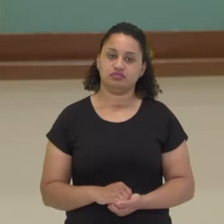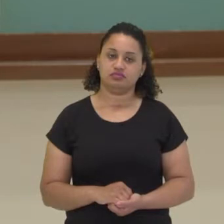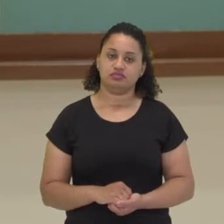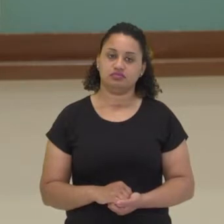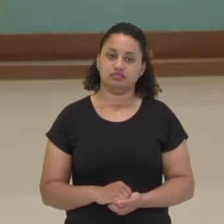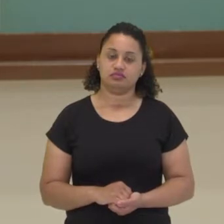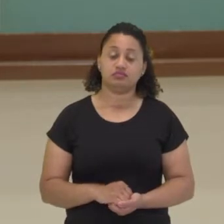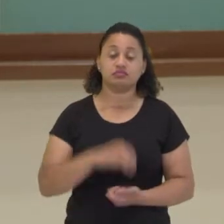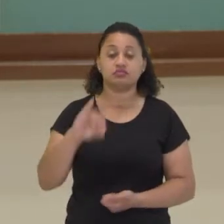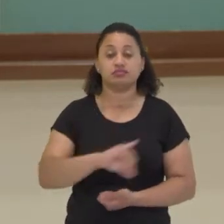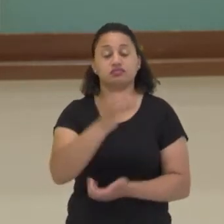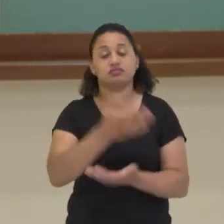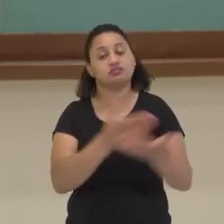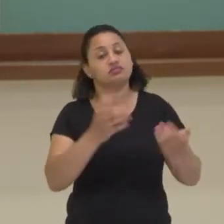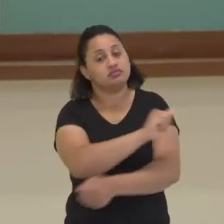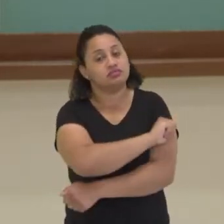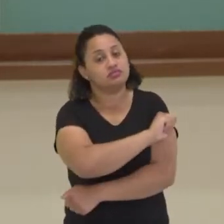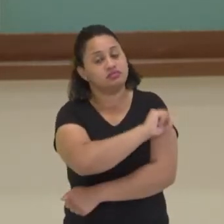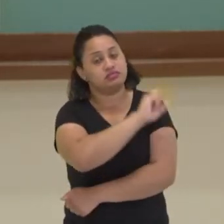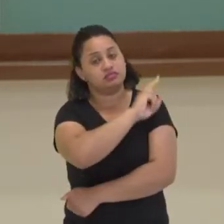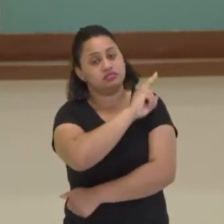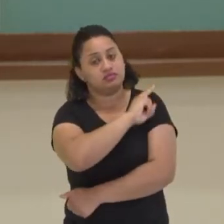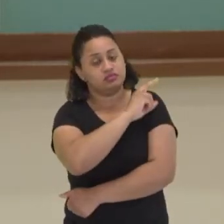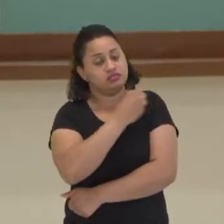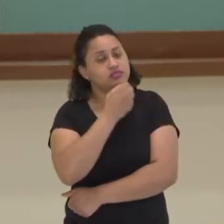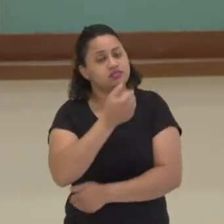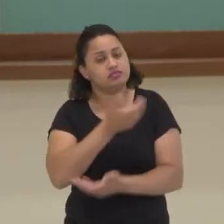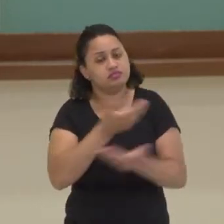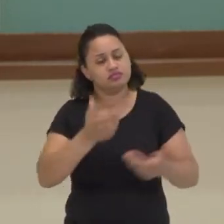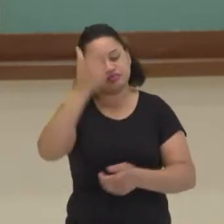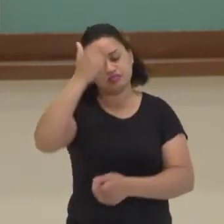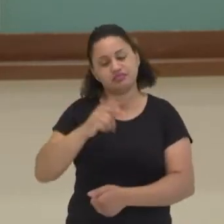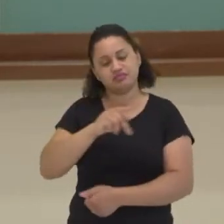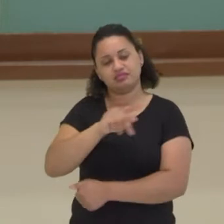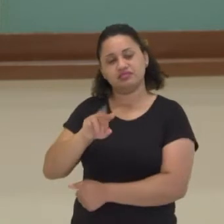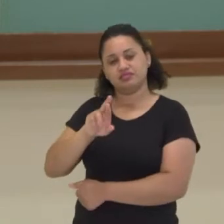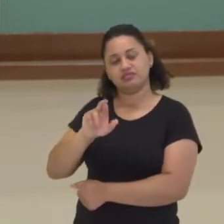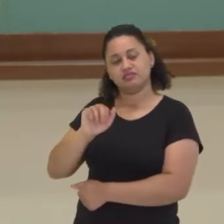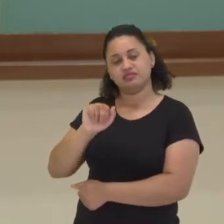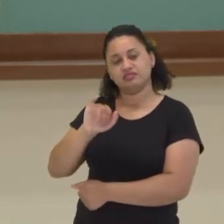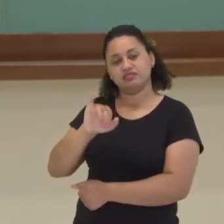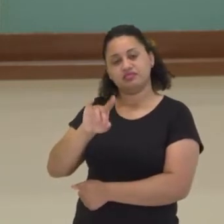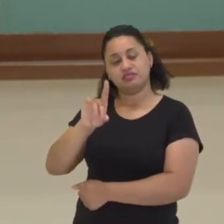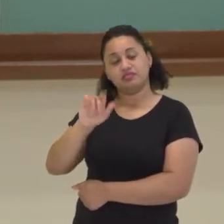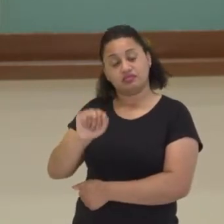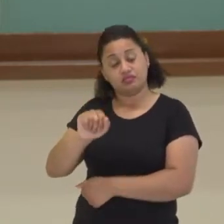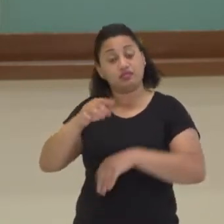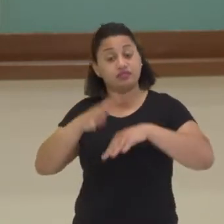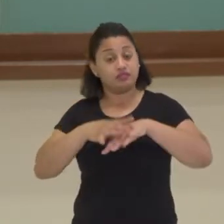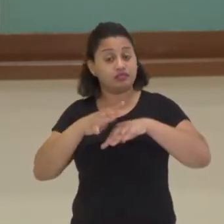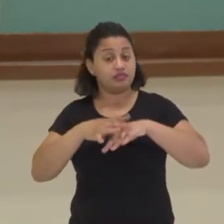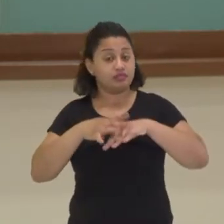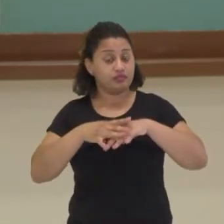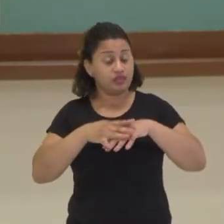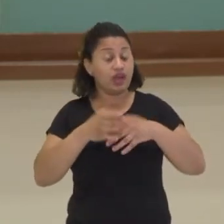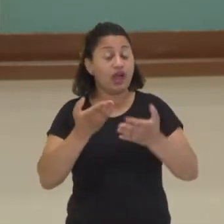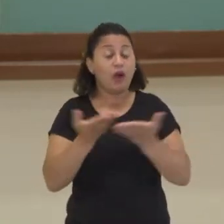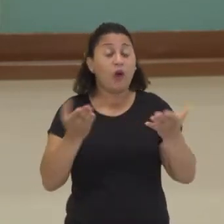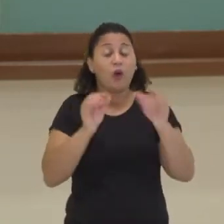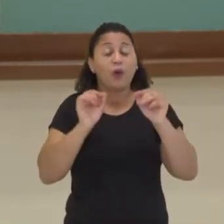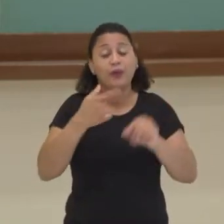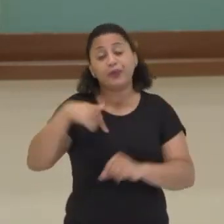Olá, estudantes da segunda série, tudo bem com vocês? Eu sou a professora Railda, de Matemática, e na aula de hoje nós vamos ver sobre